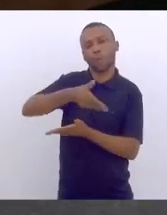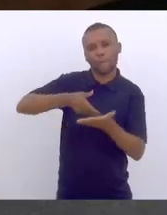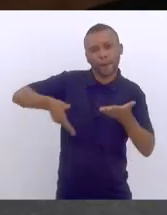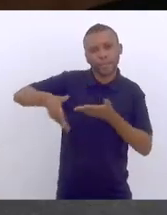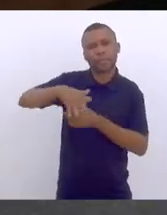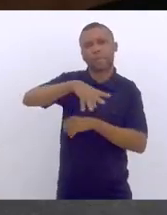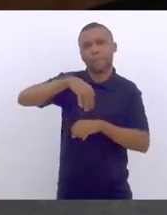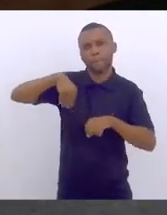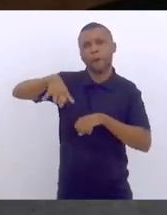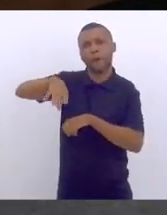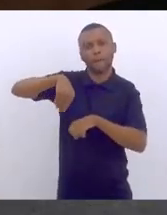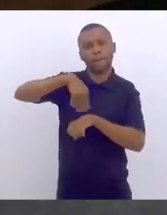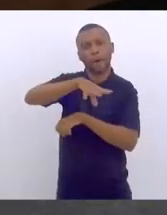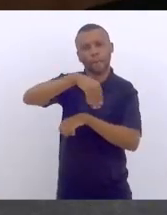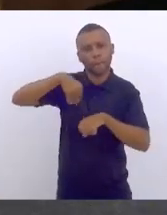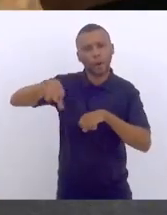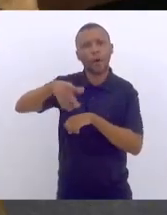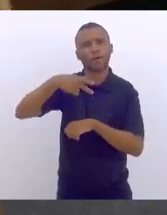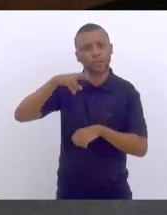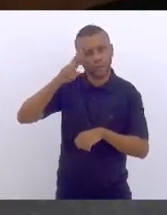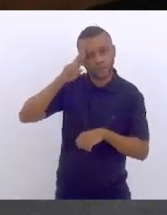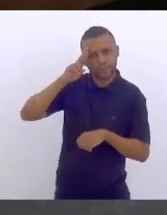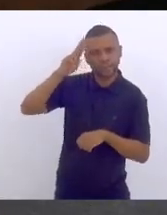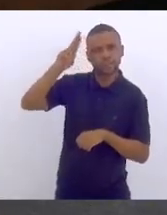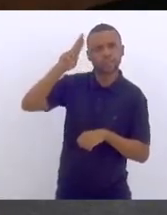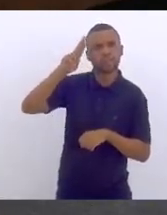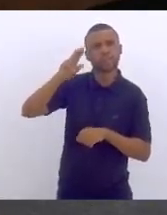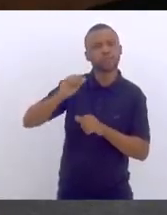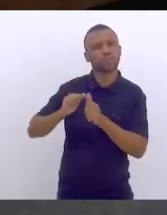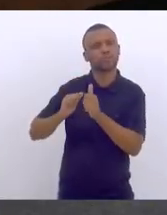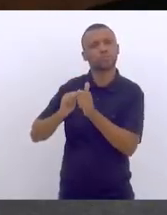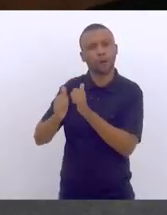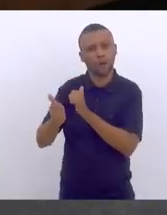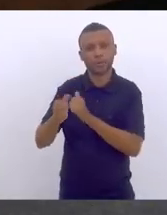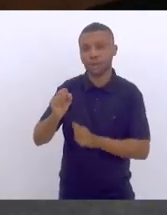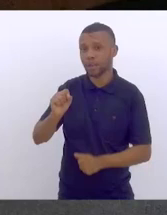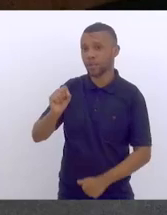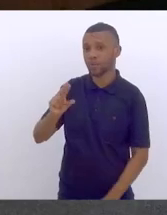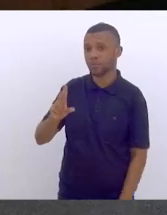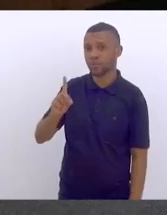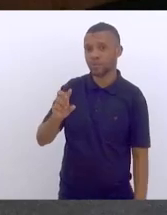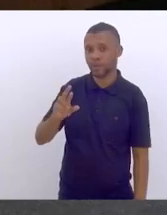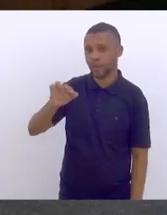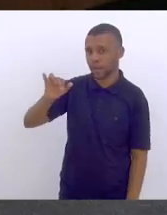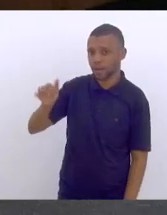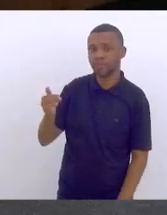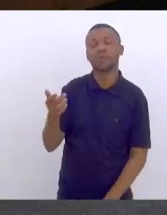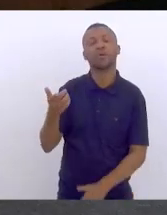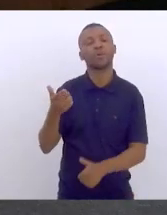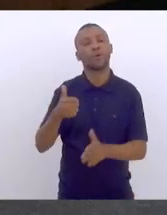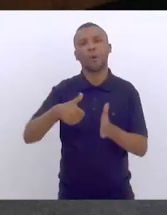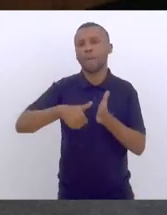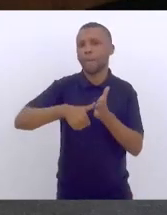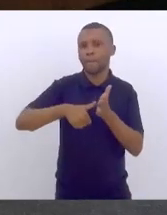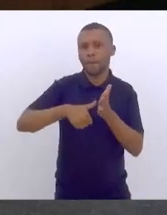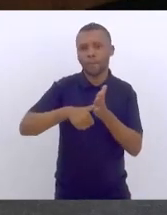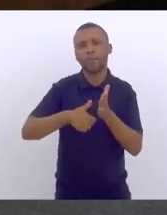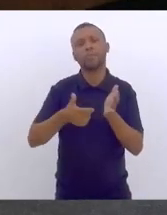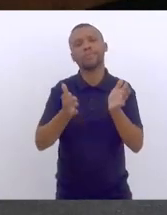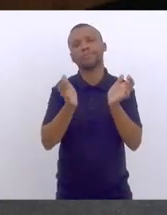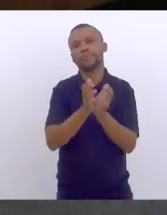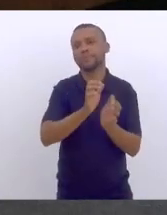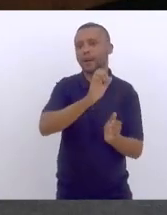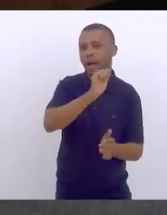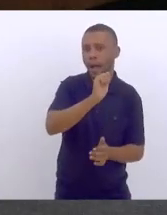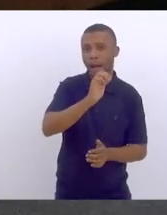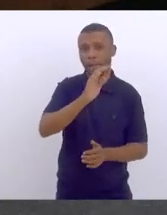compartilhadas entre a Superintendência de Desporto do Estado do Rio de Janeiro, SUDERJ, os clubes participantes da Série A, B, C, A,